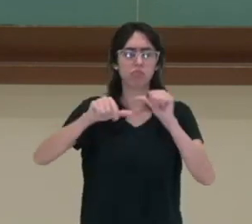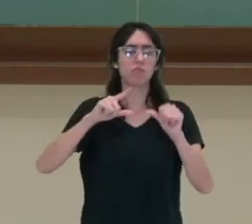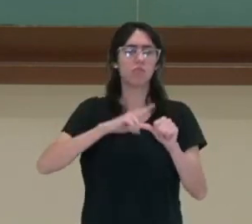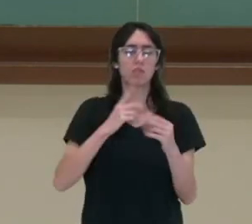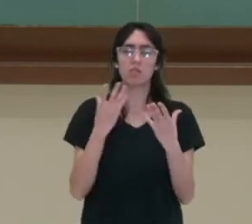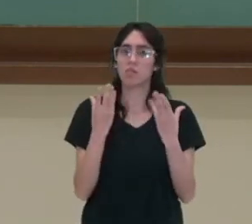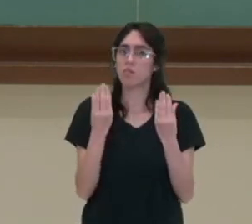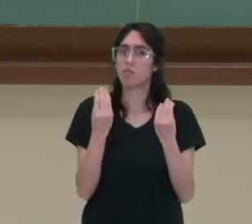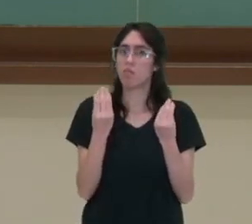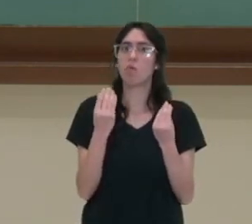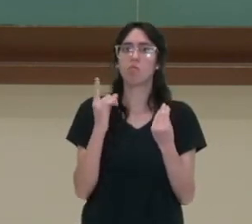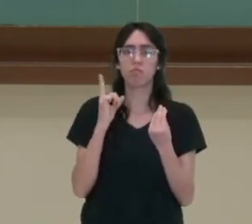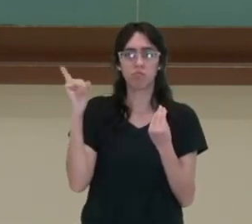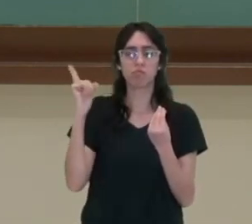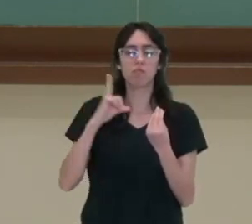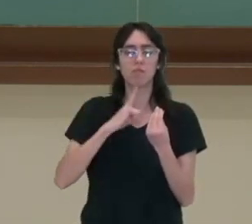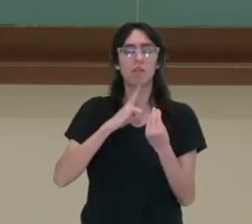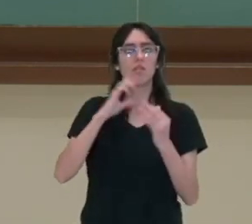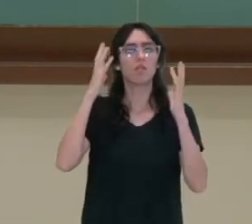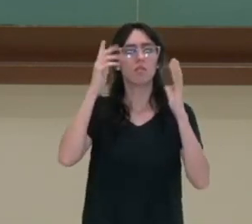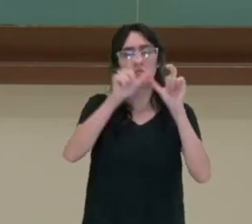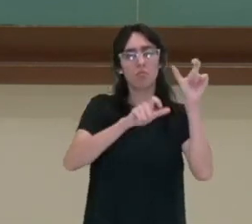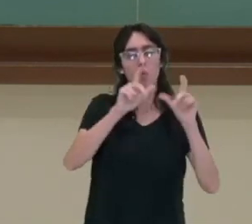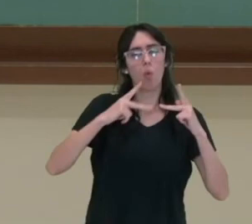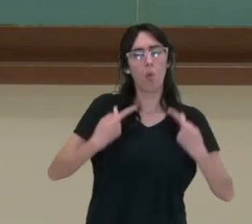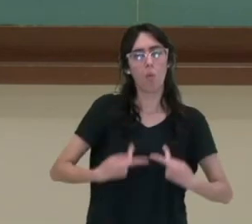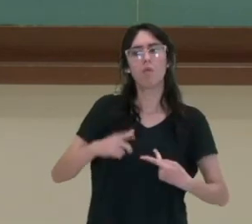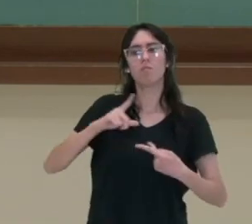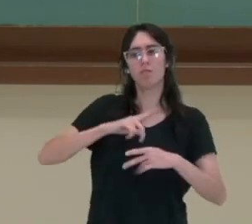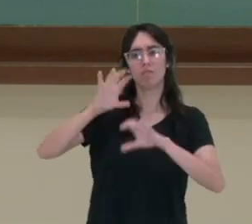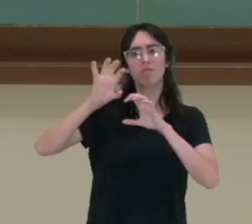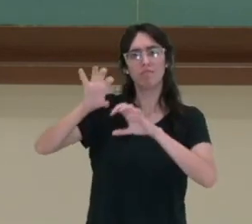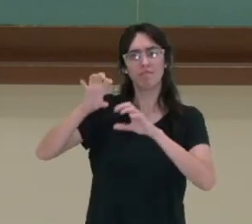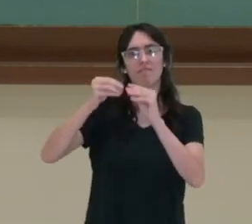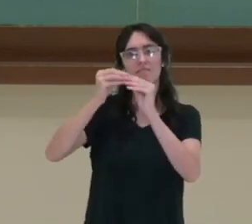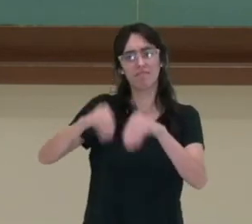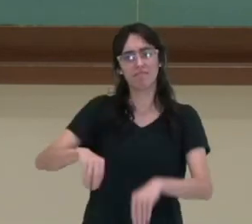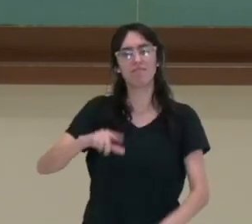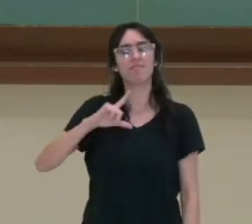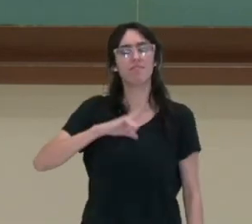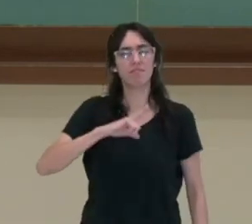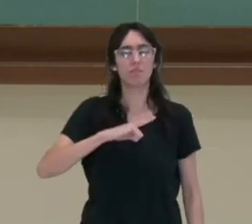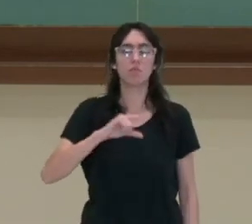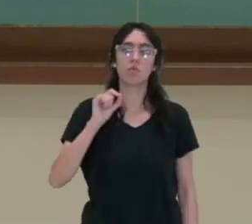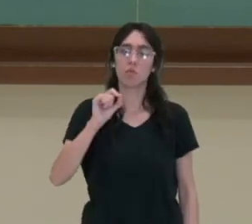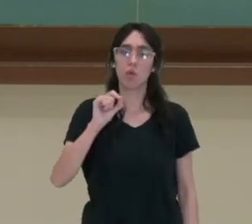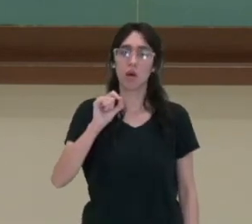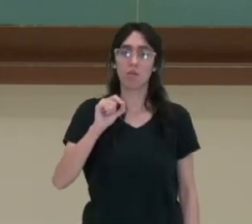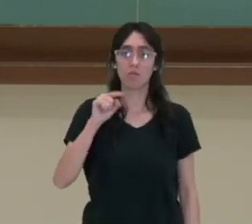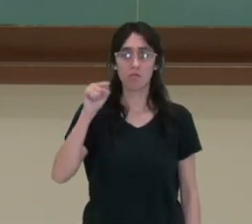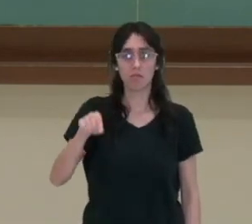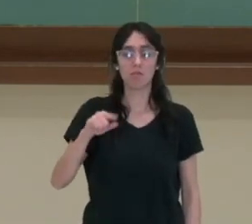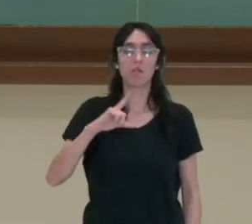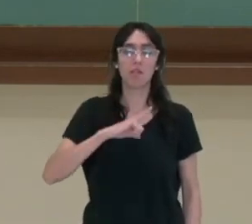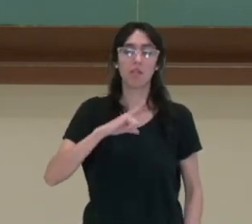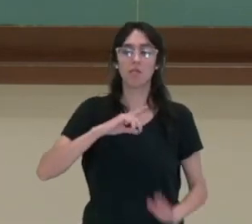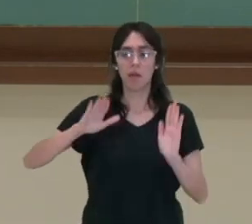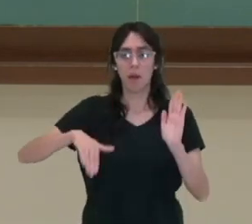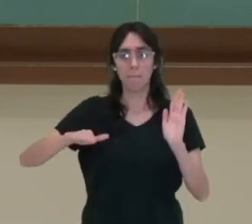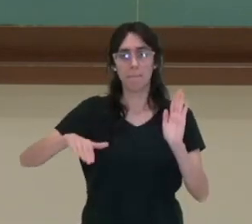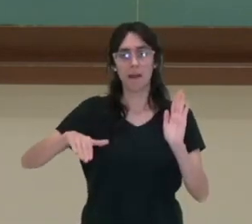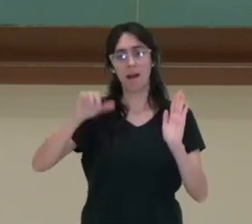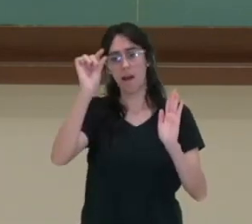foi comprometido pela ação humana, pela ocupação humana no território brasileiro. Haja vista que a ocupação se deu do litoral para